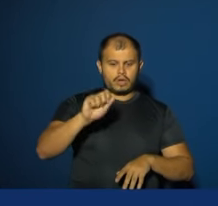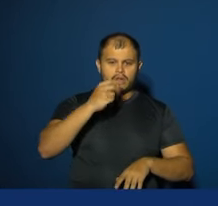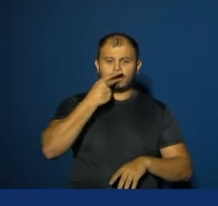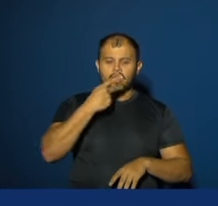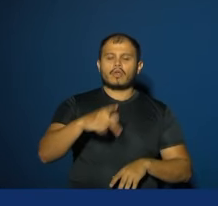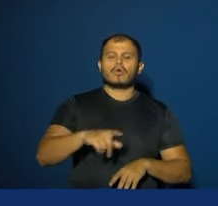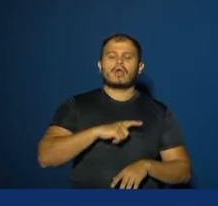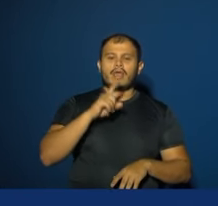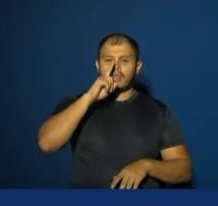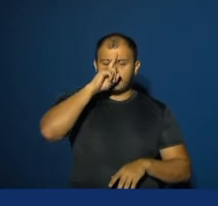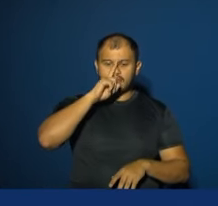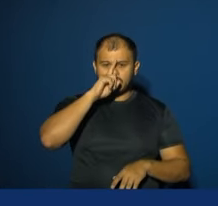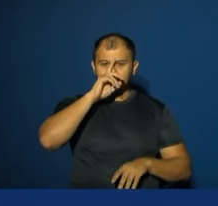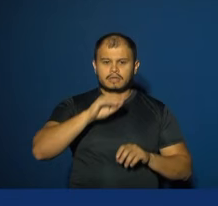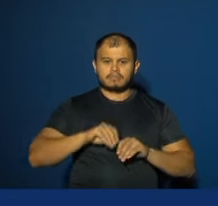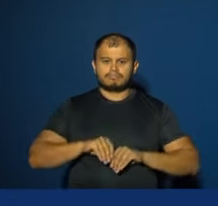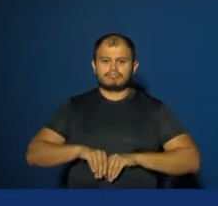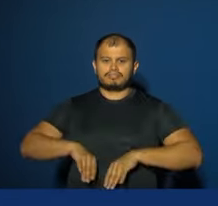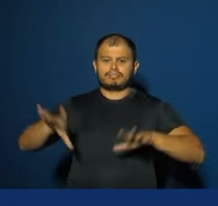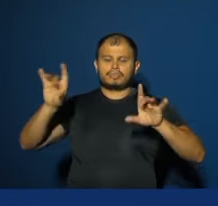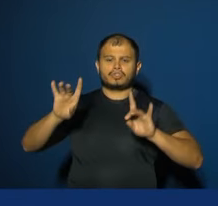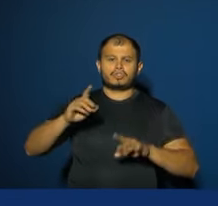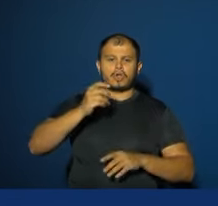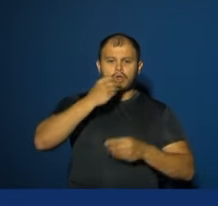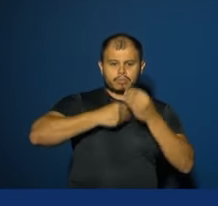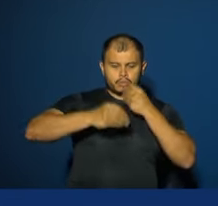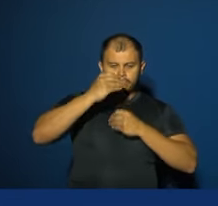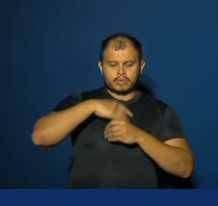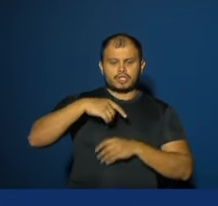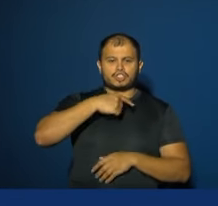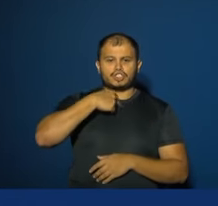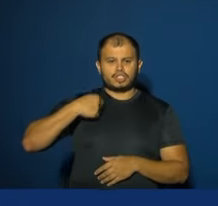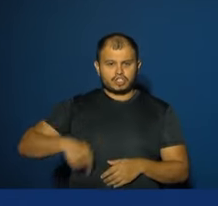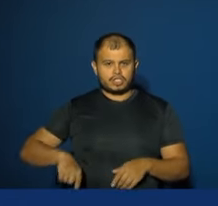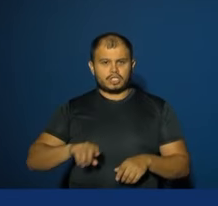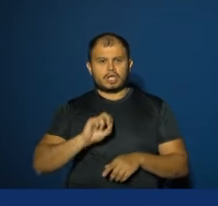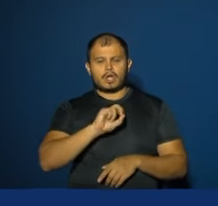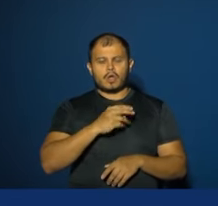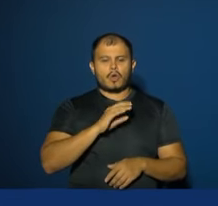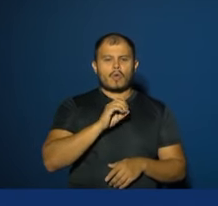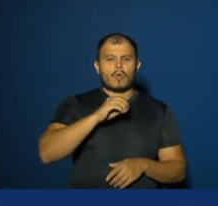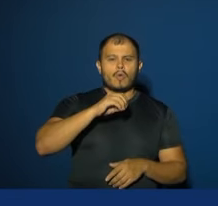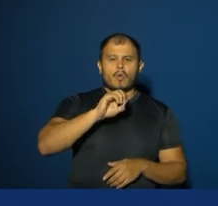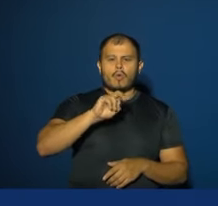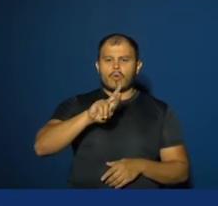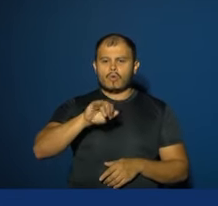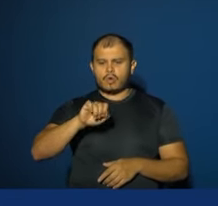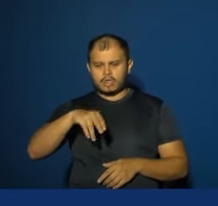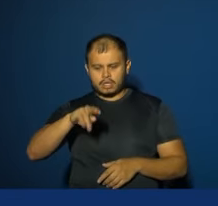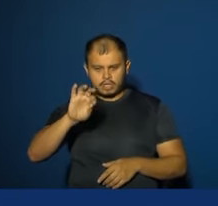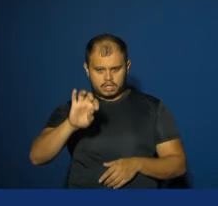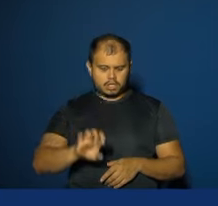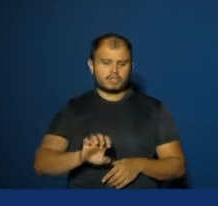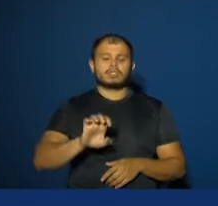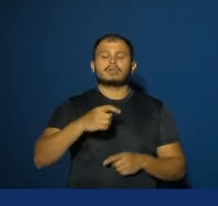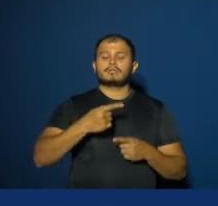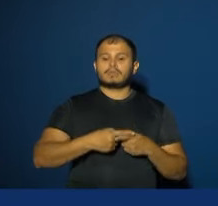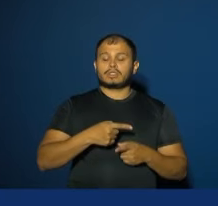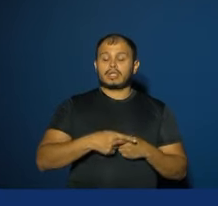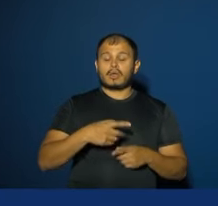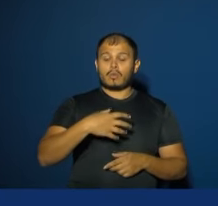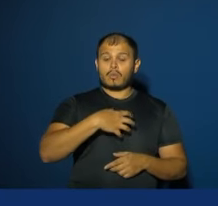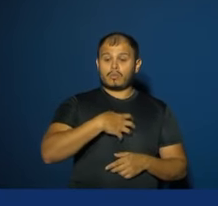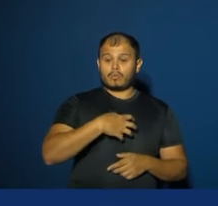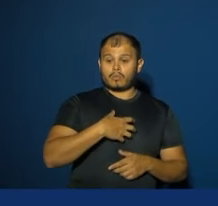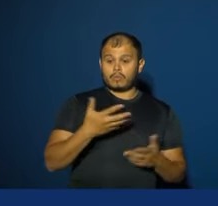aspas exportar somente ali alimentos paraa China e para o Oriente Médio porque o mundo nesse comportamento